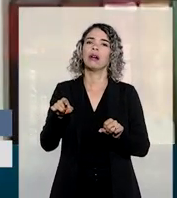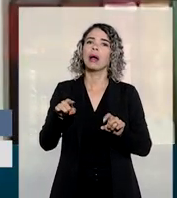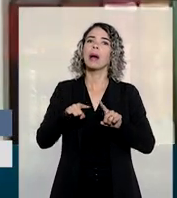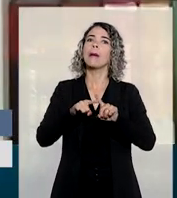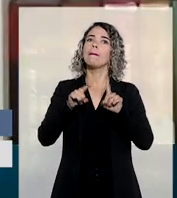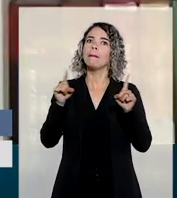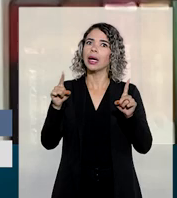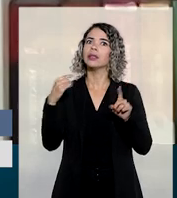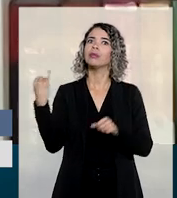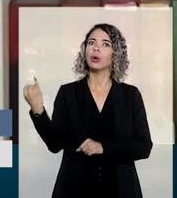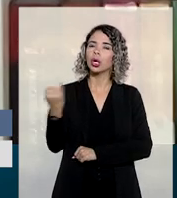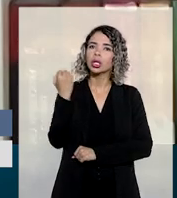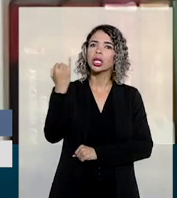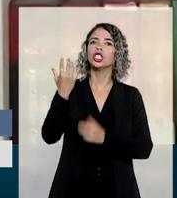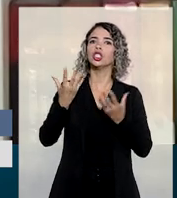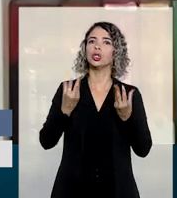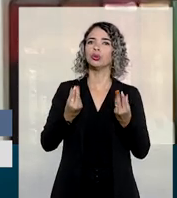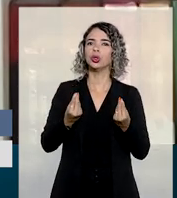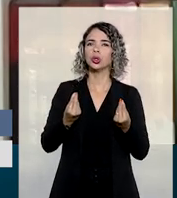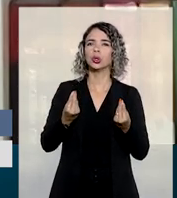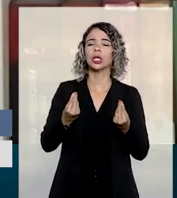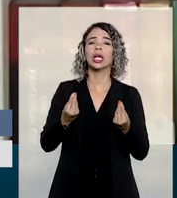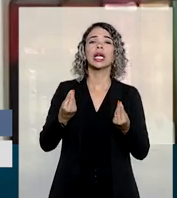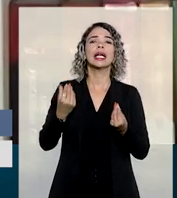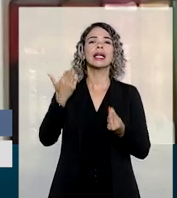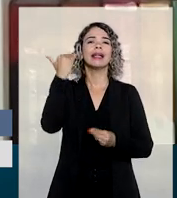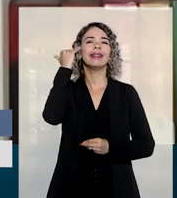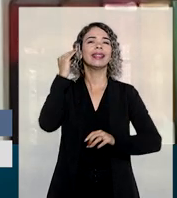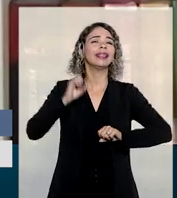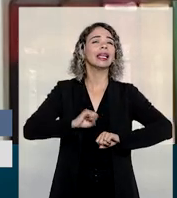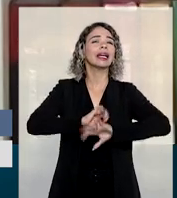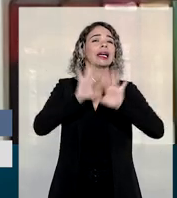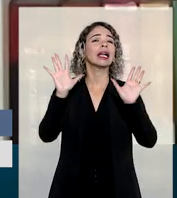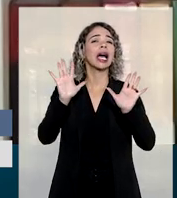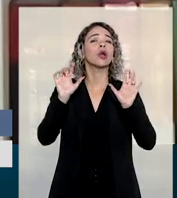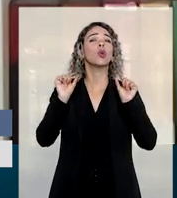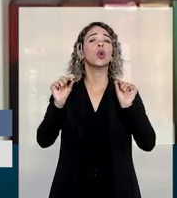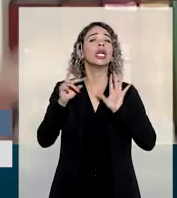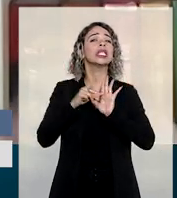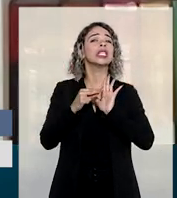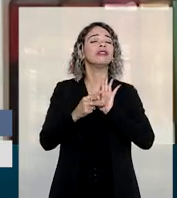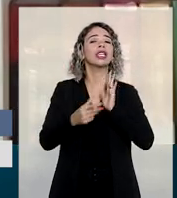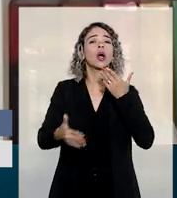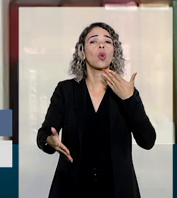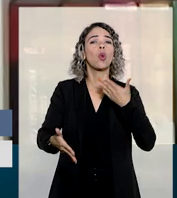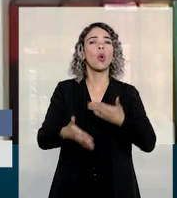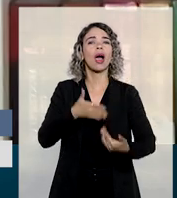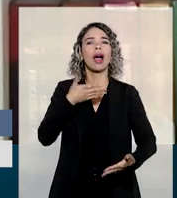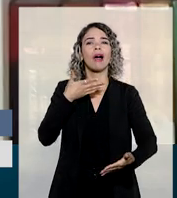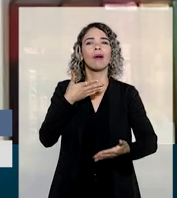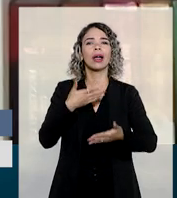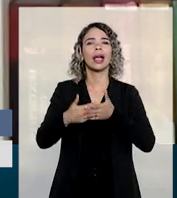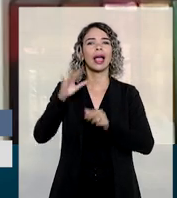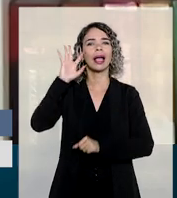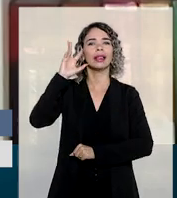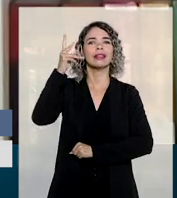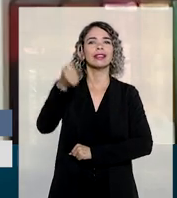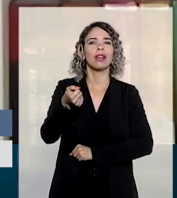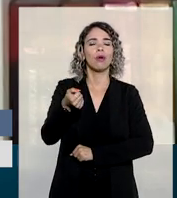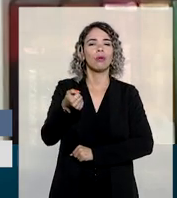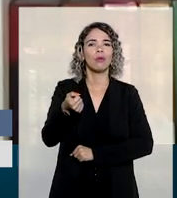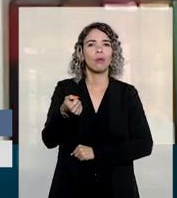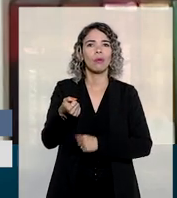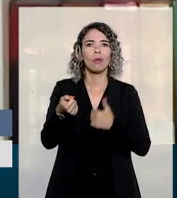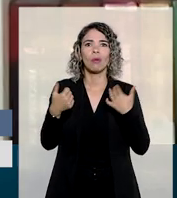mudança sutil, mas muito significativa, interpretar o que significa qualquer decisão judicial,